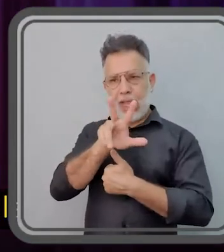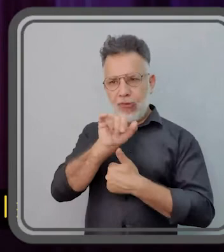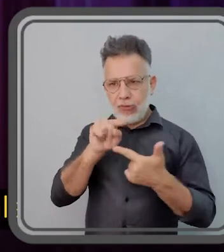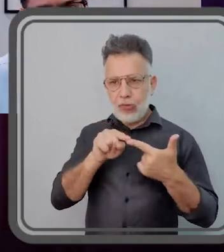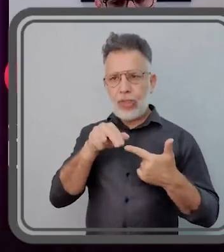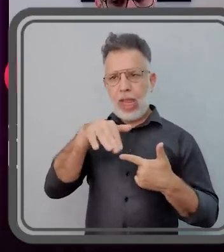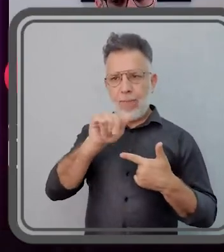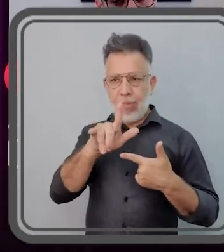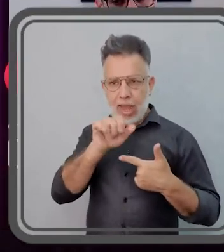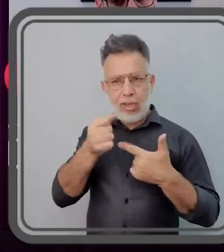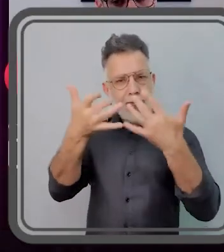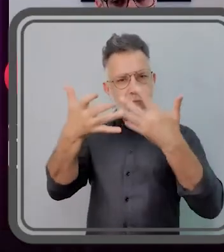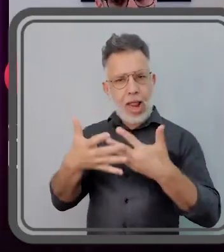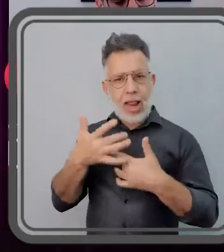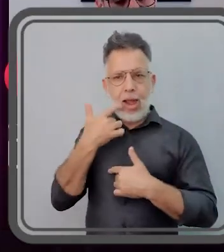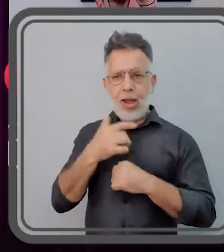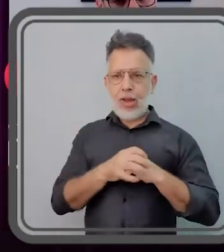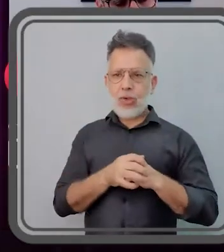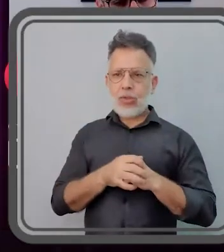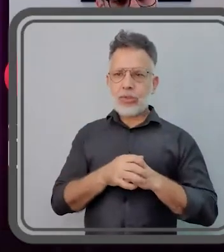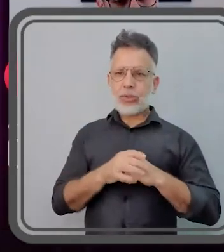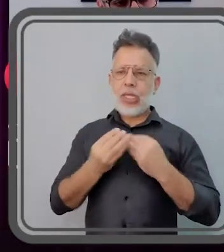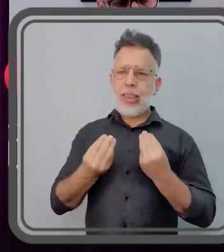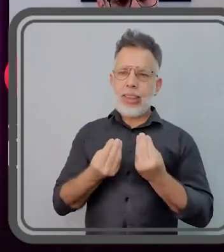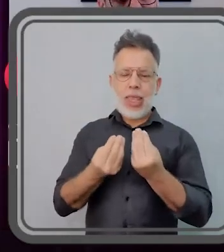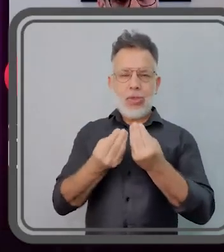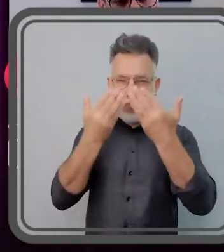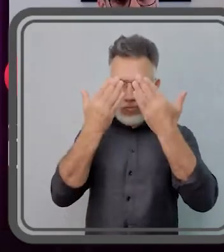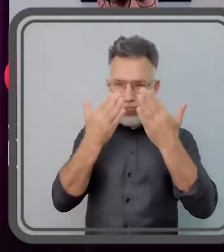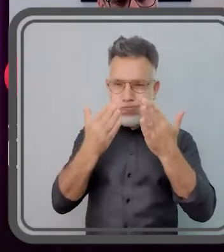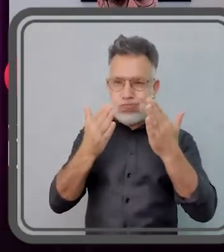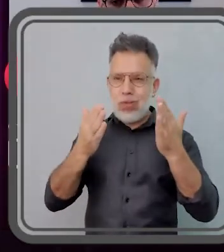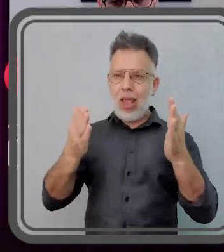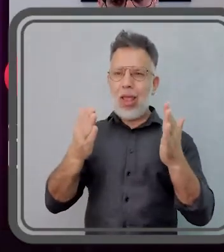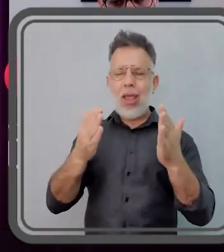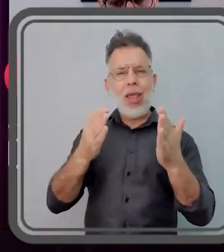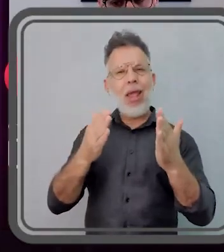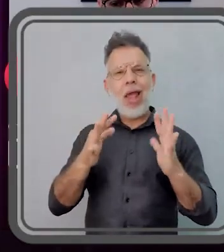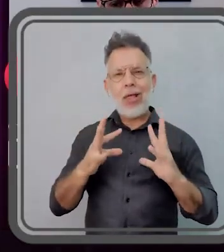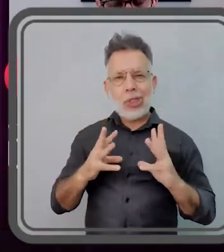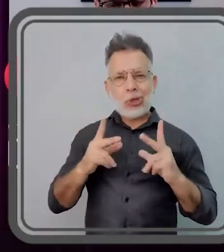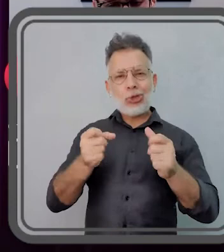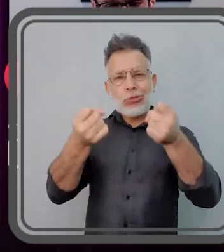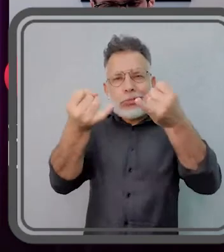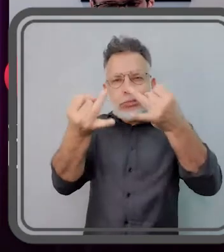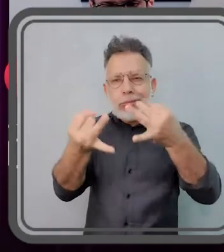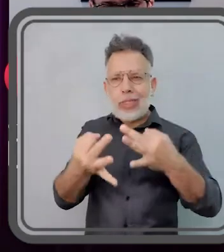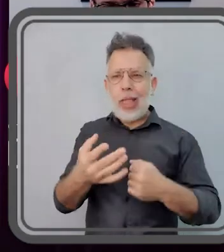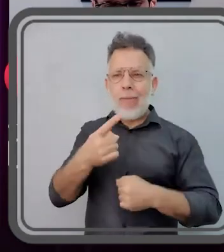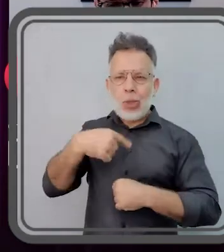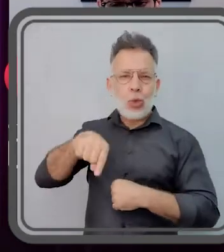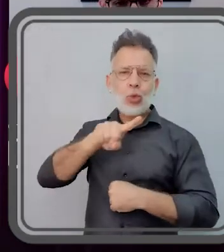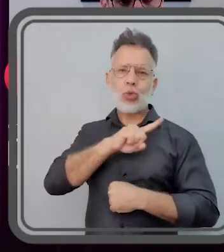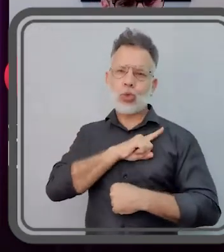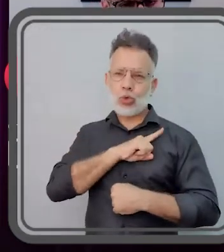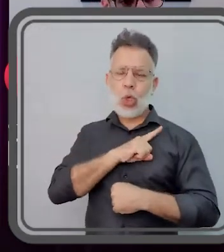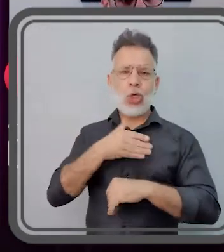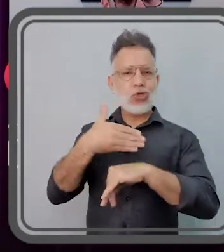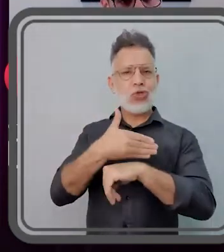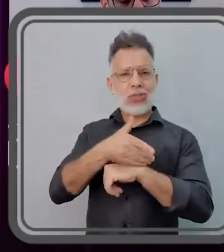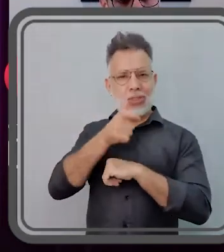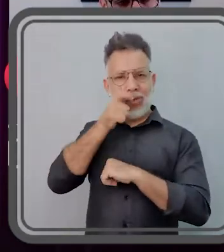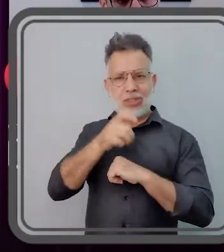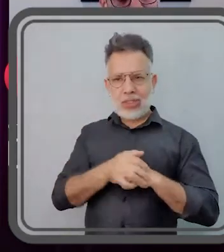and Maggie spoke, it is giving a 360 degree overview para nossos participantes